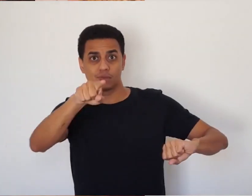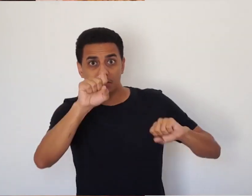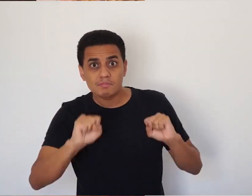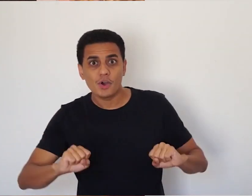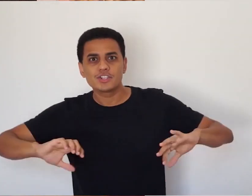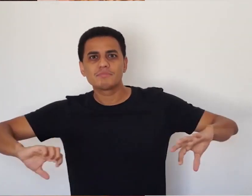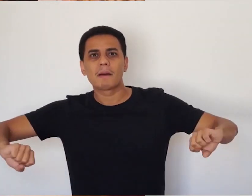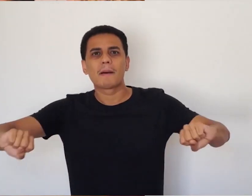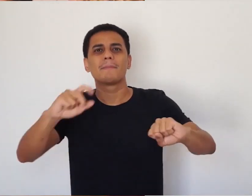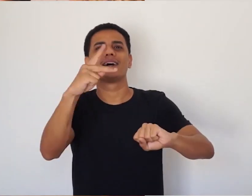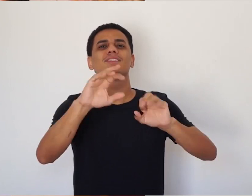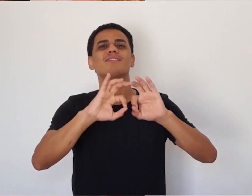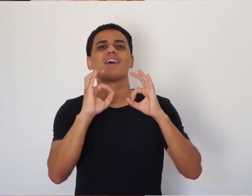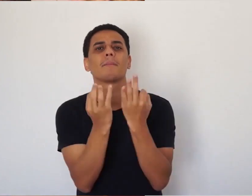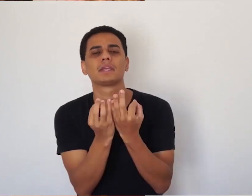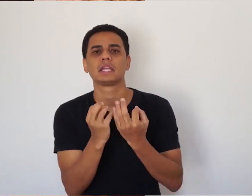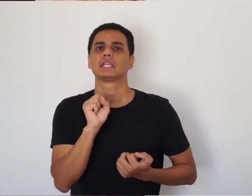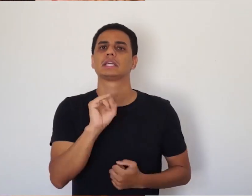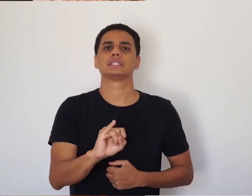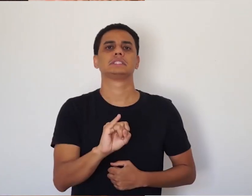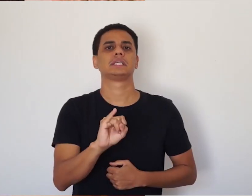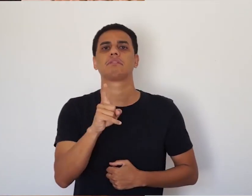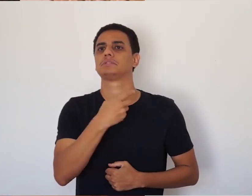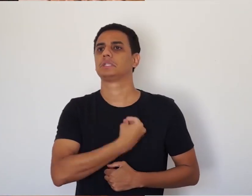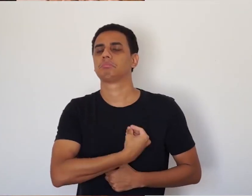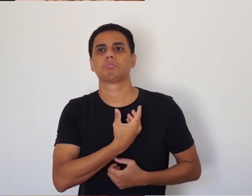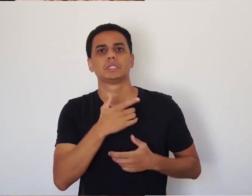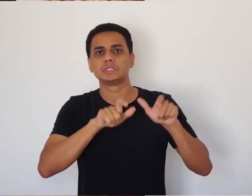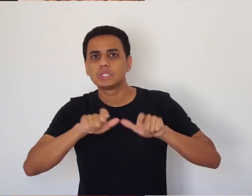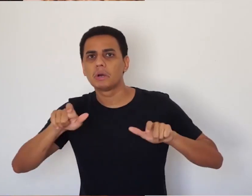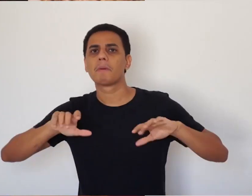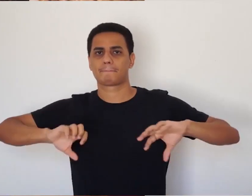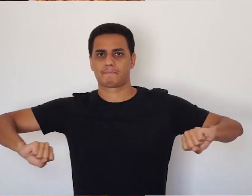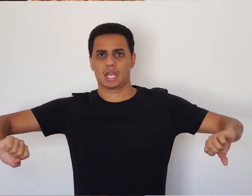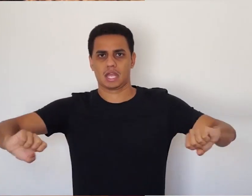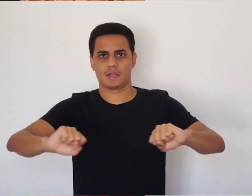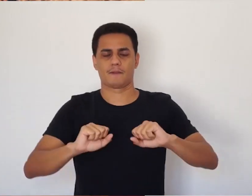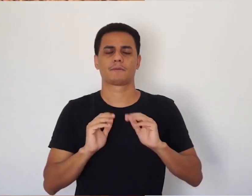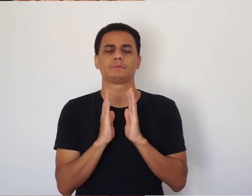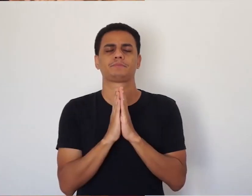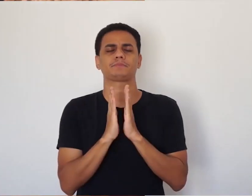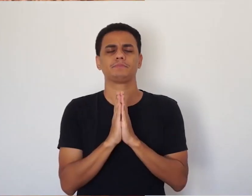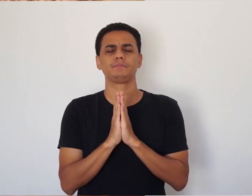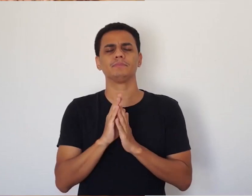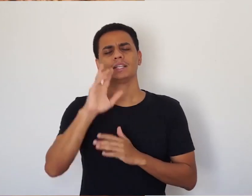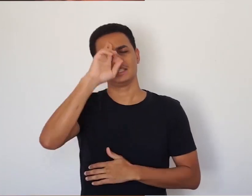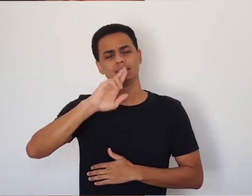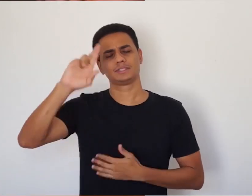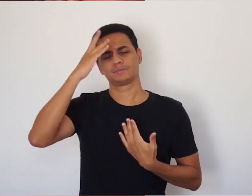então? Vamos dar as mãos? Você pode dar as mãos aí para quem você está aí, se você está com alguém, se aproxima e vamos dar as